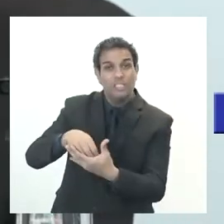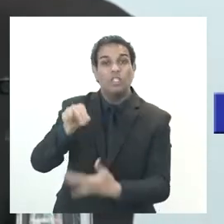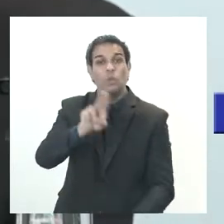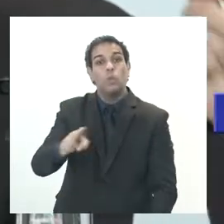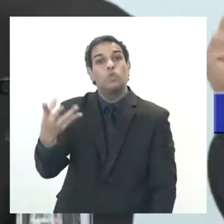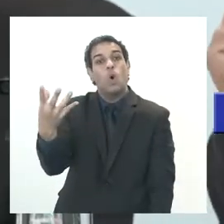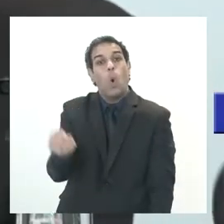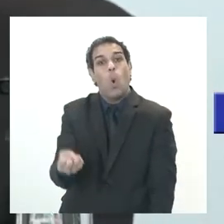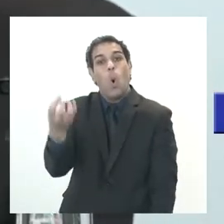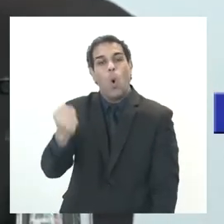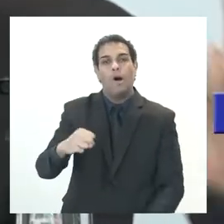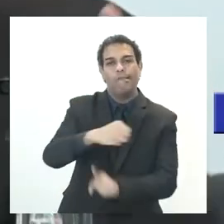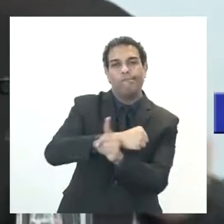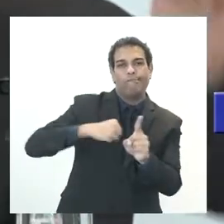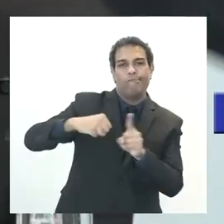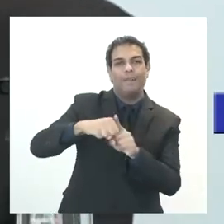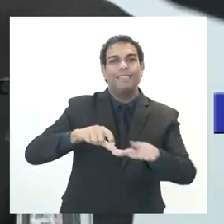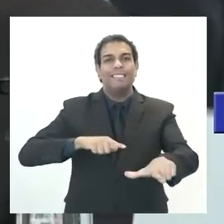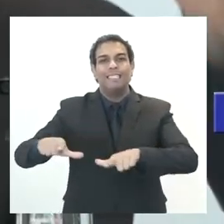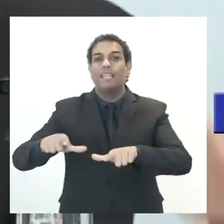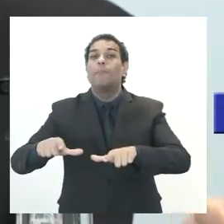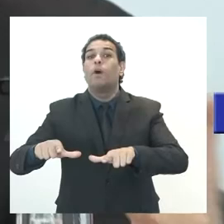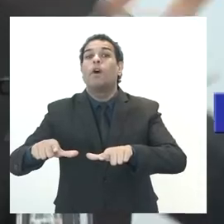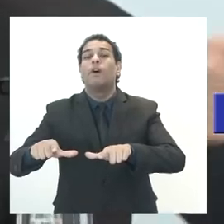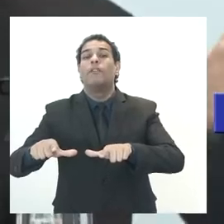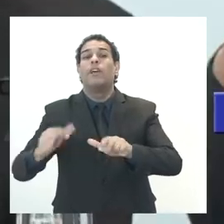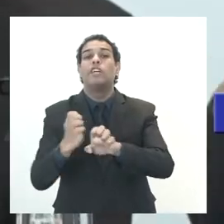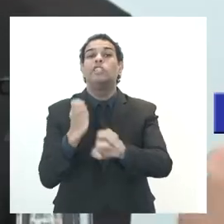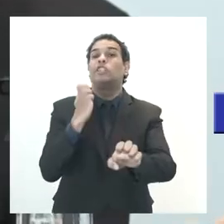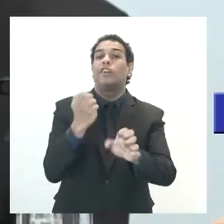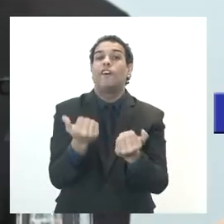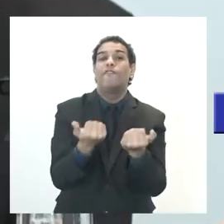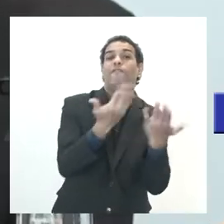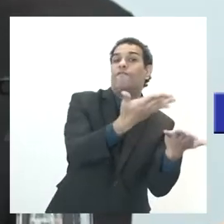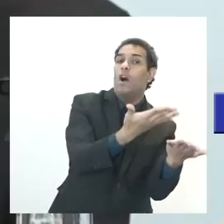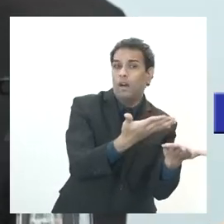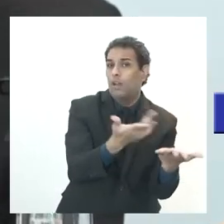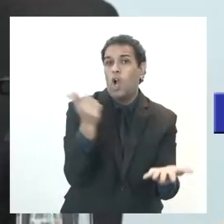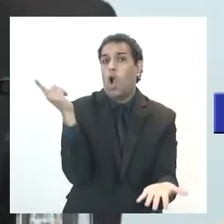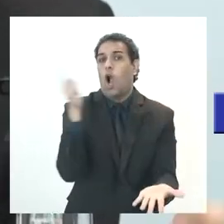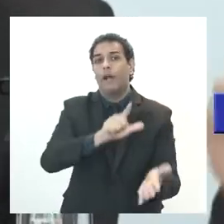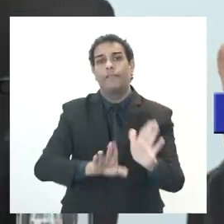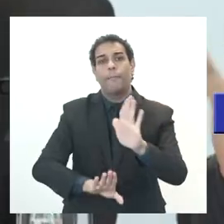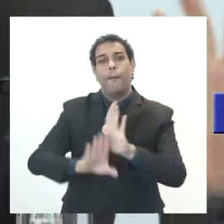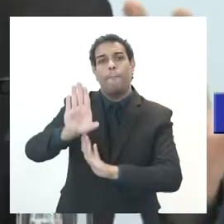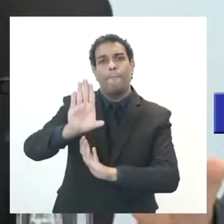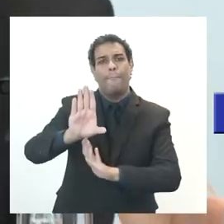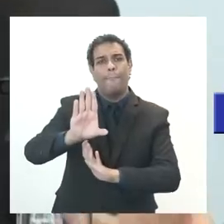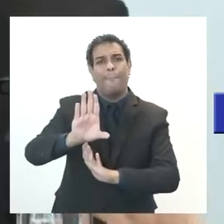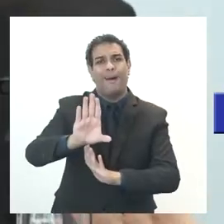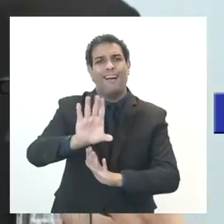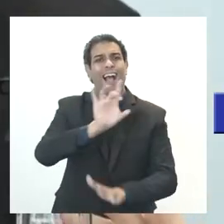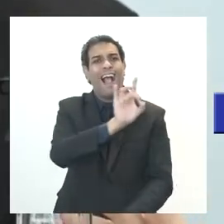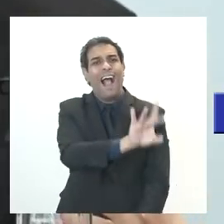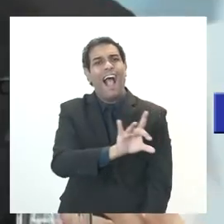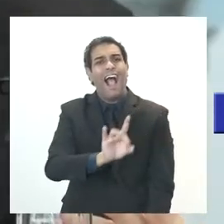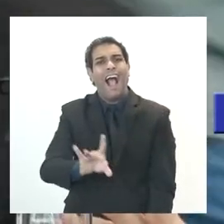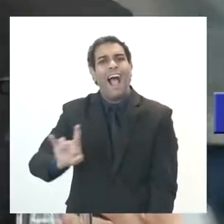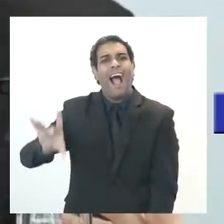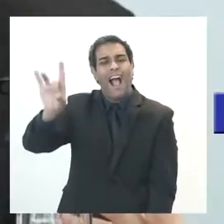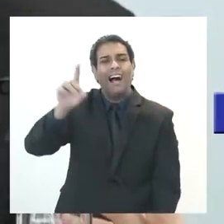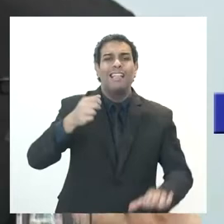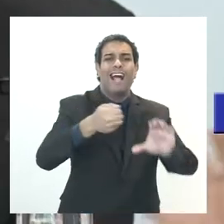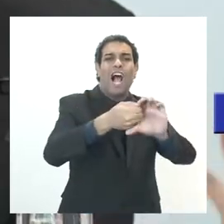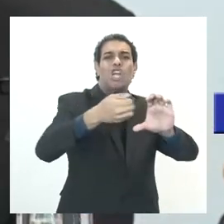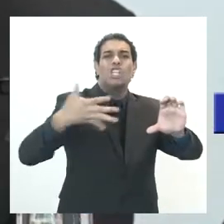fiquei a estrada é o engenheiro que vai para lá trabalhar ele diz que são recebidos cada estado tem uma determinada